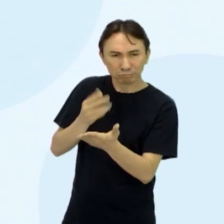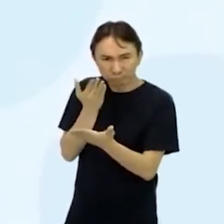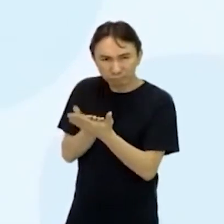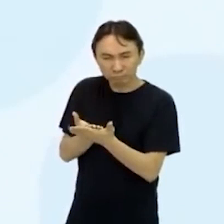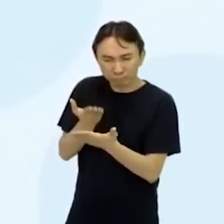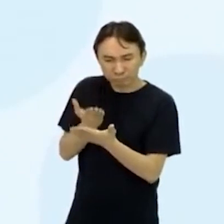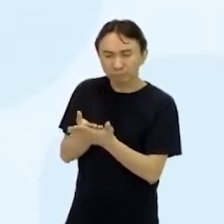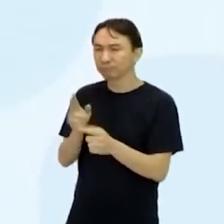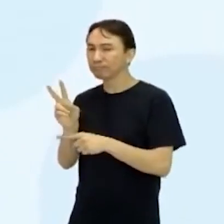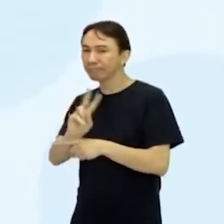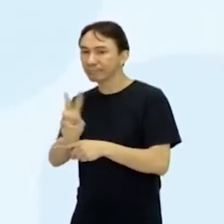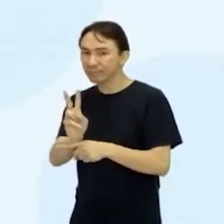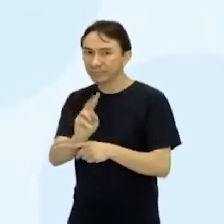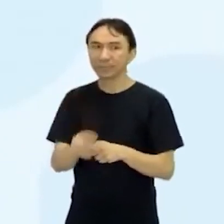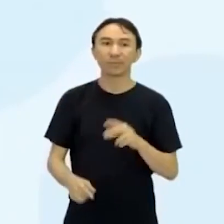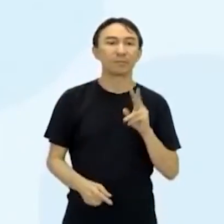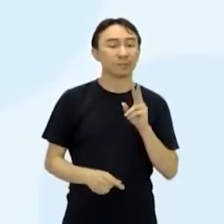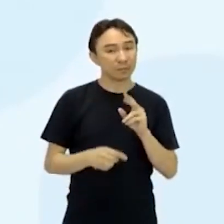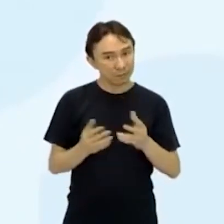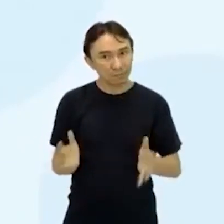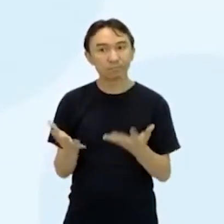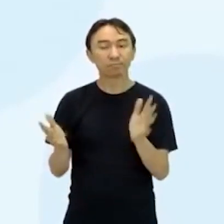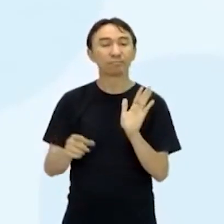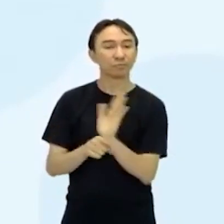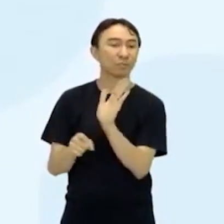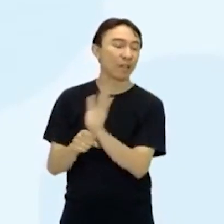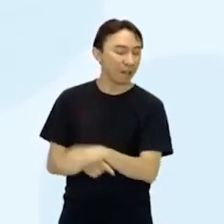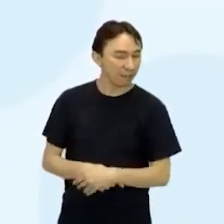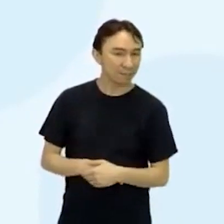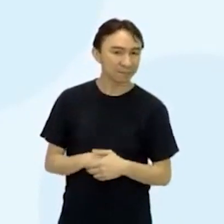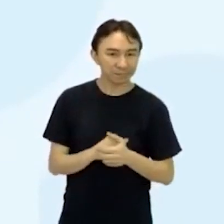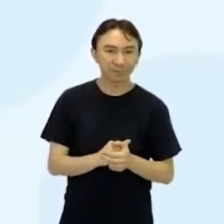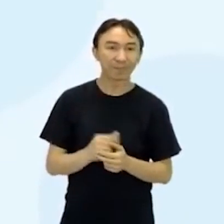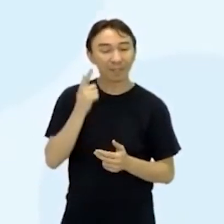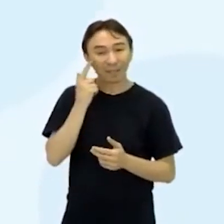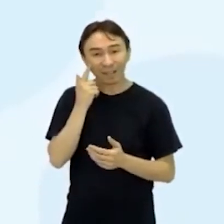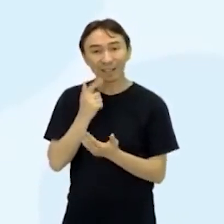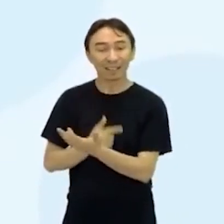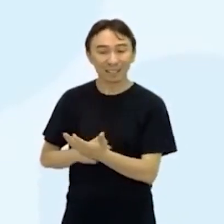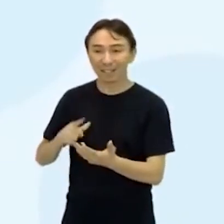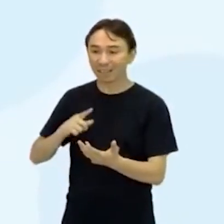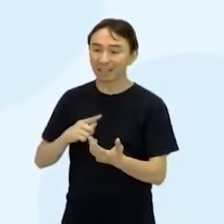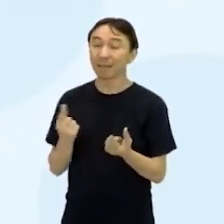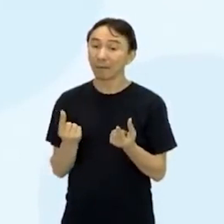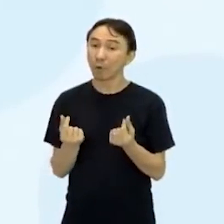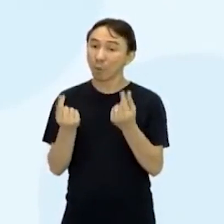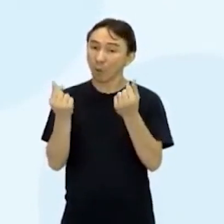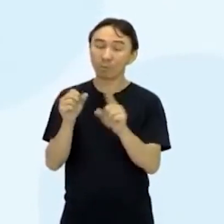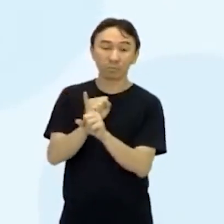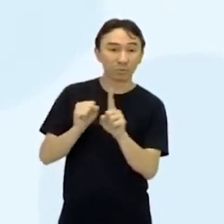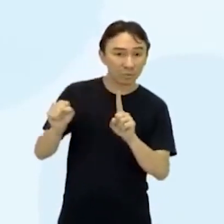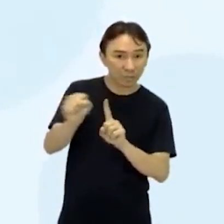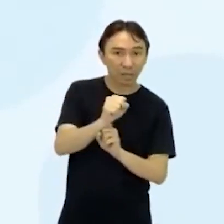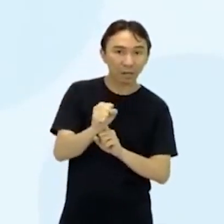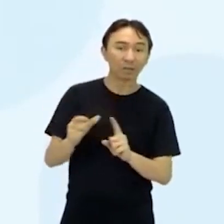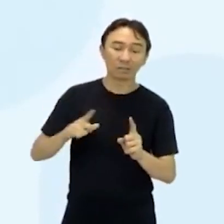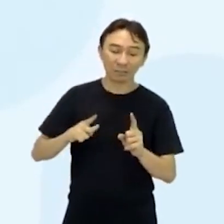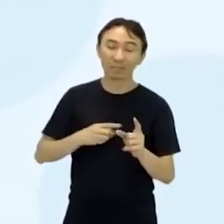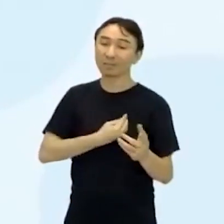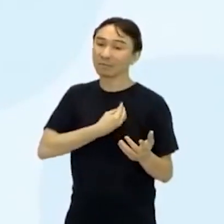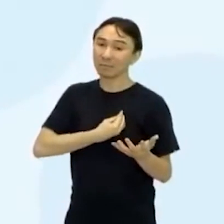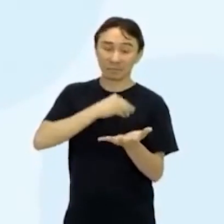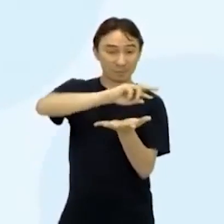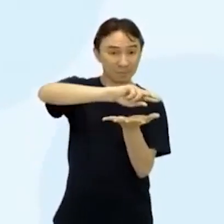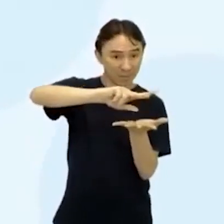ambiental, valorizar econômica e socialmente a diversidade biológica,